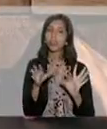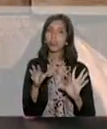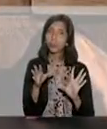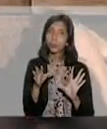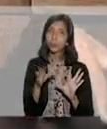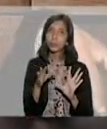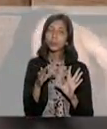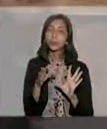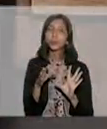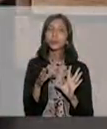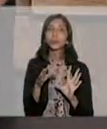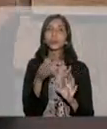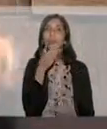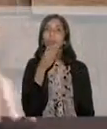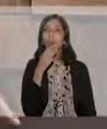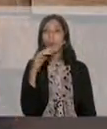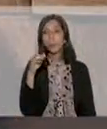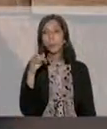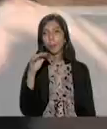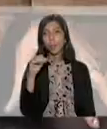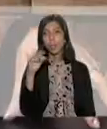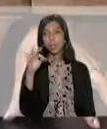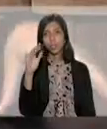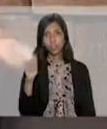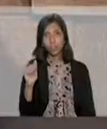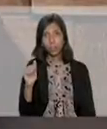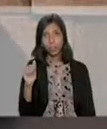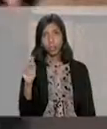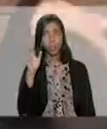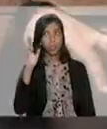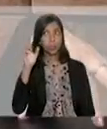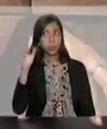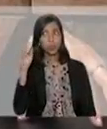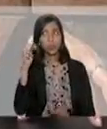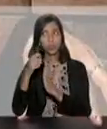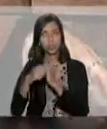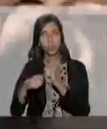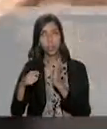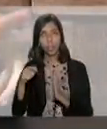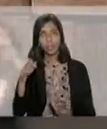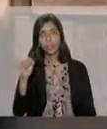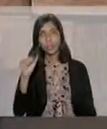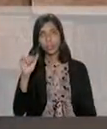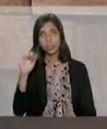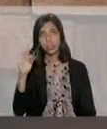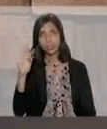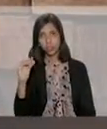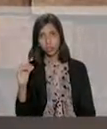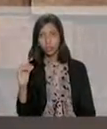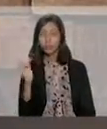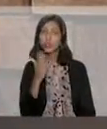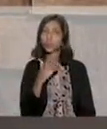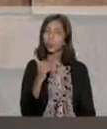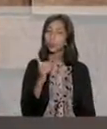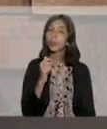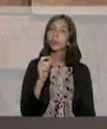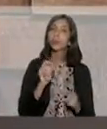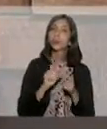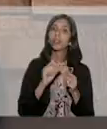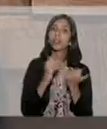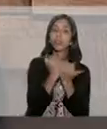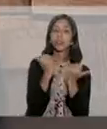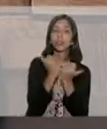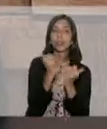deixou o Mário Teixeira com o Sítio, como redator final do Sítio, e me chamou